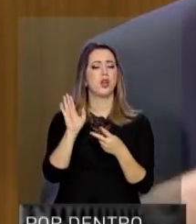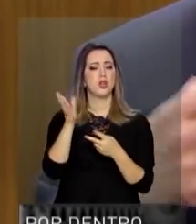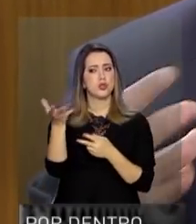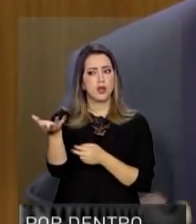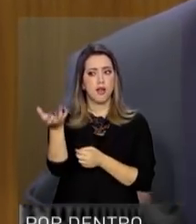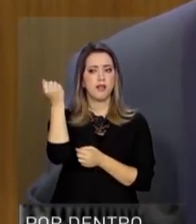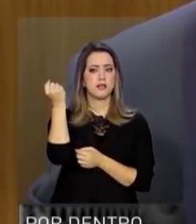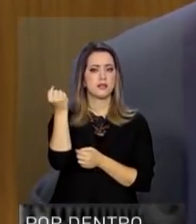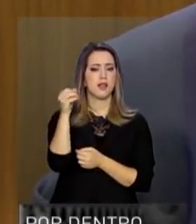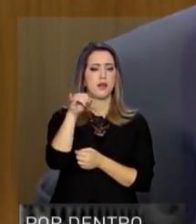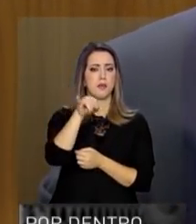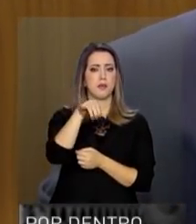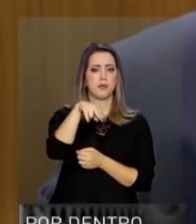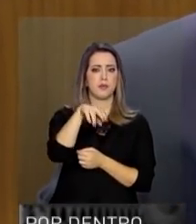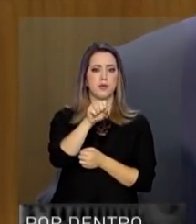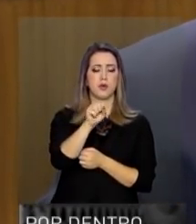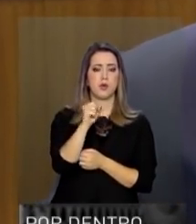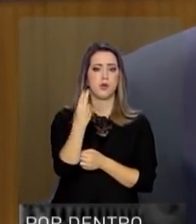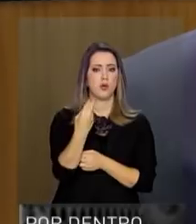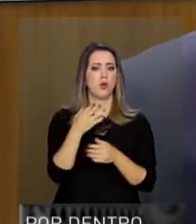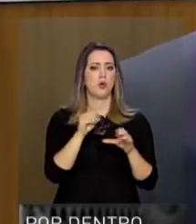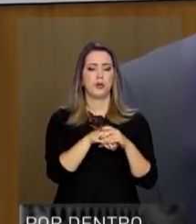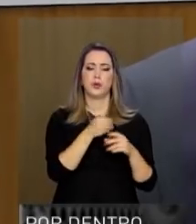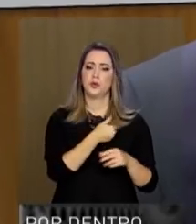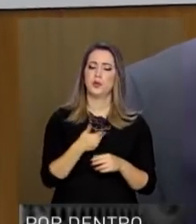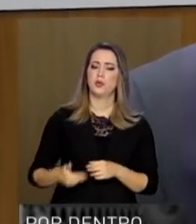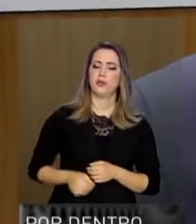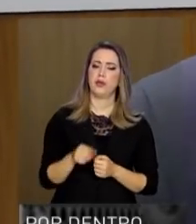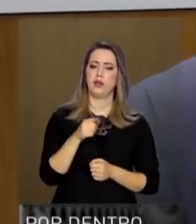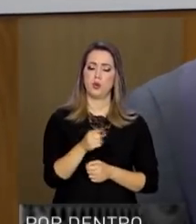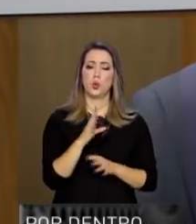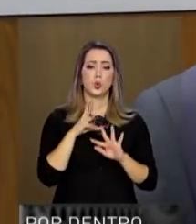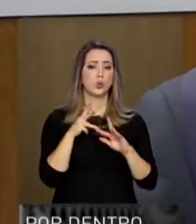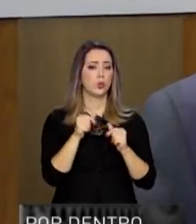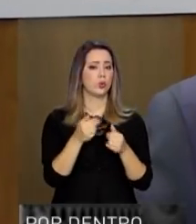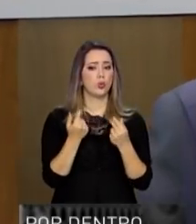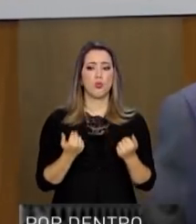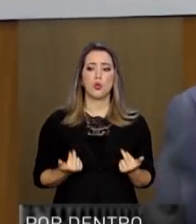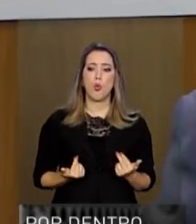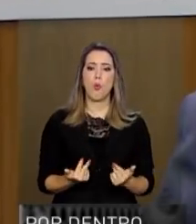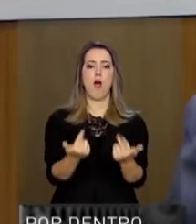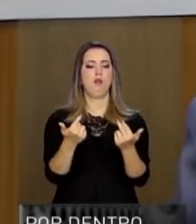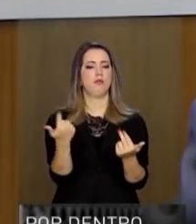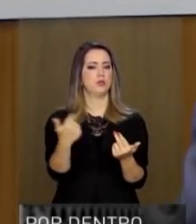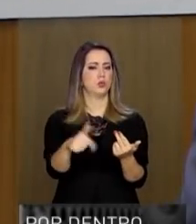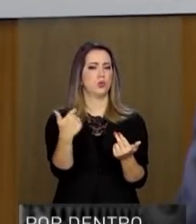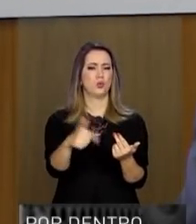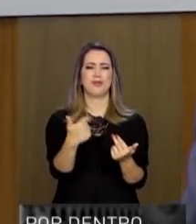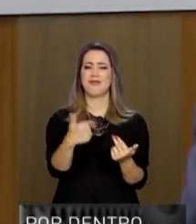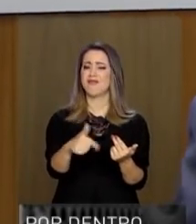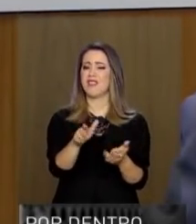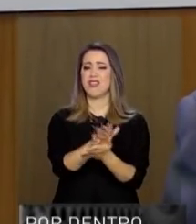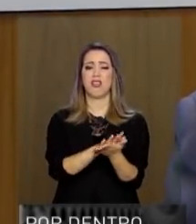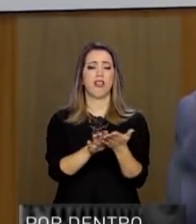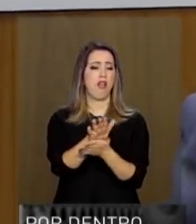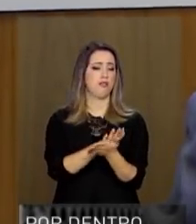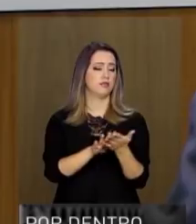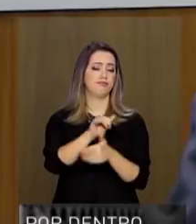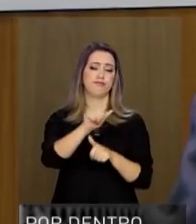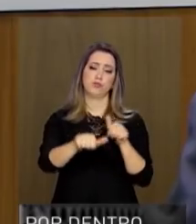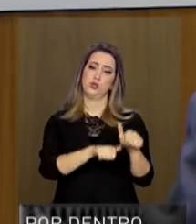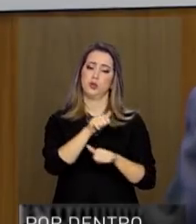pensionista, seja do INSS, seja do serviço público, tudo fica exatamente igual para você. Nada em seu